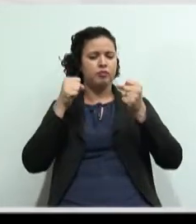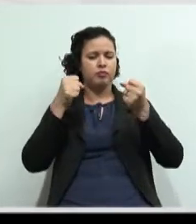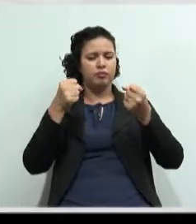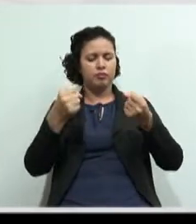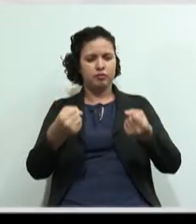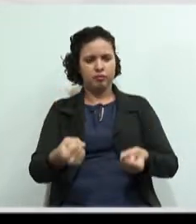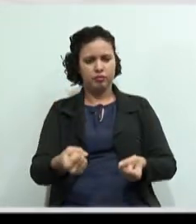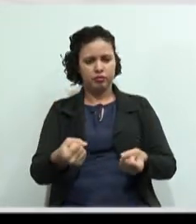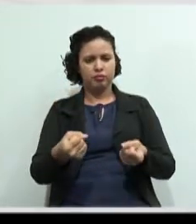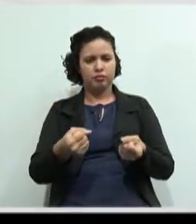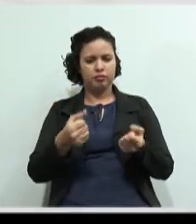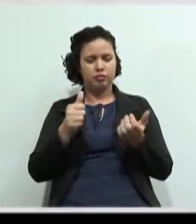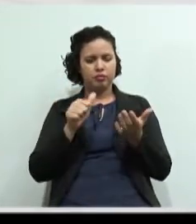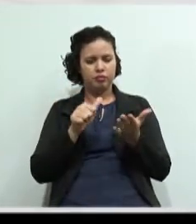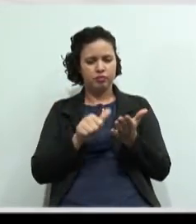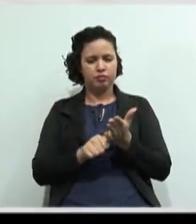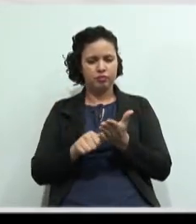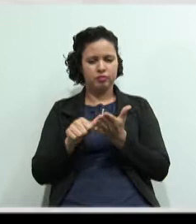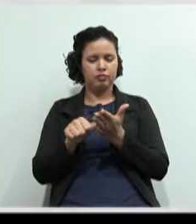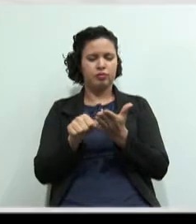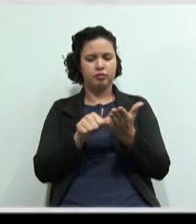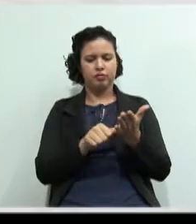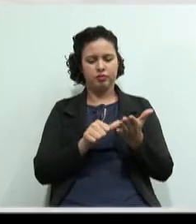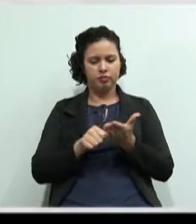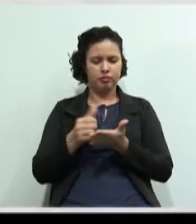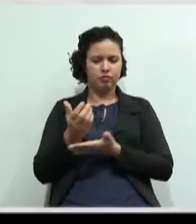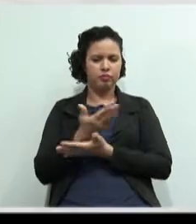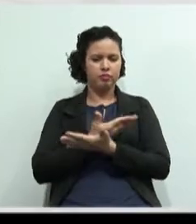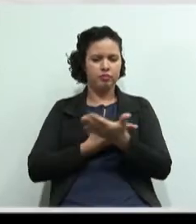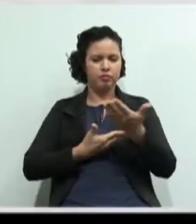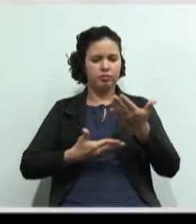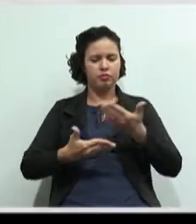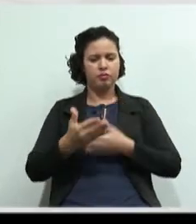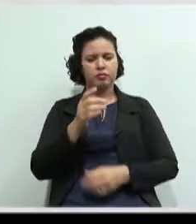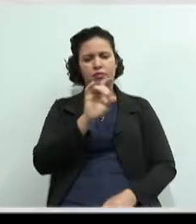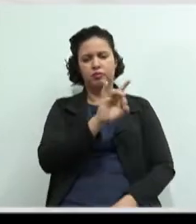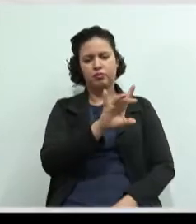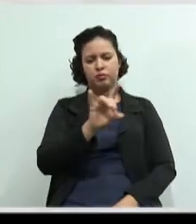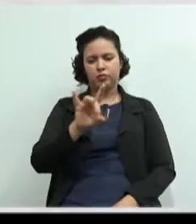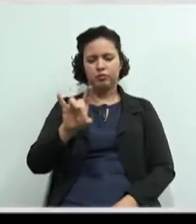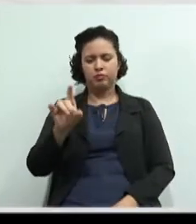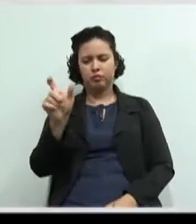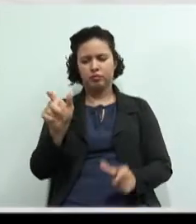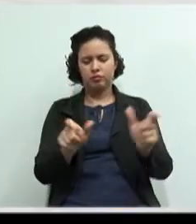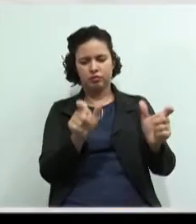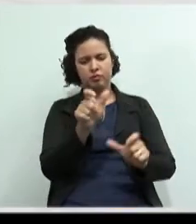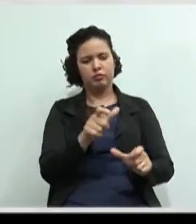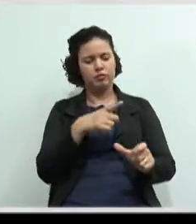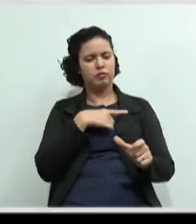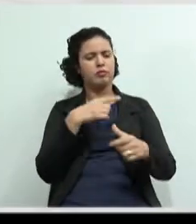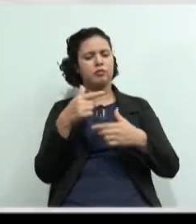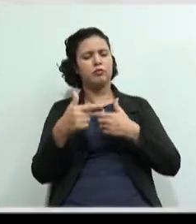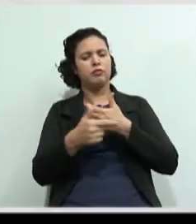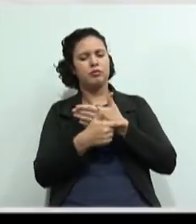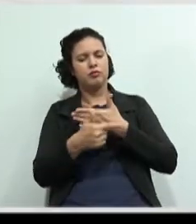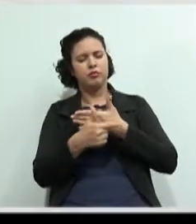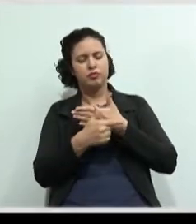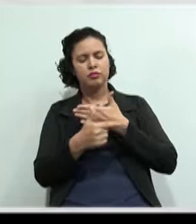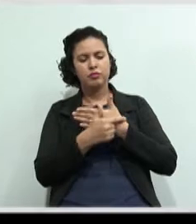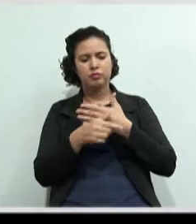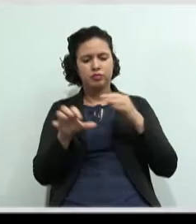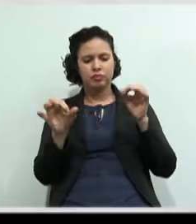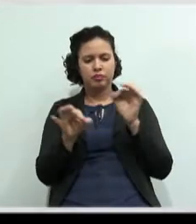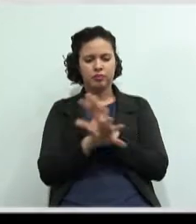Olha só aqui a palavrinha-chave, ó. Cooperativo, no qual cada participante tem um papel definido a